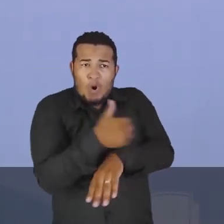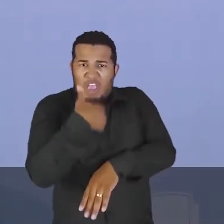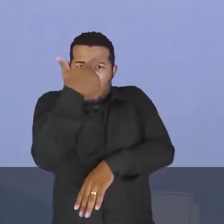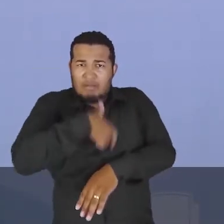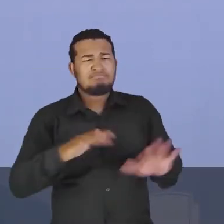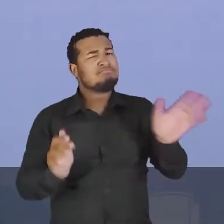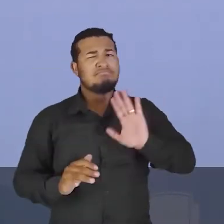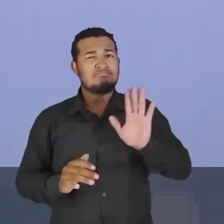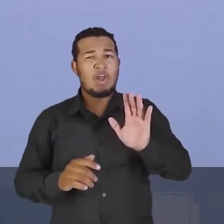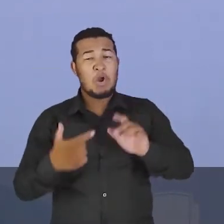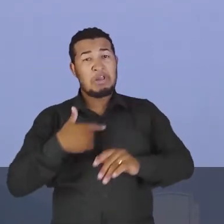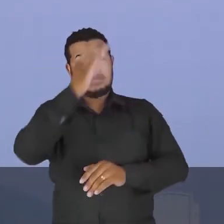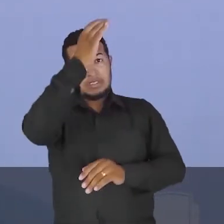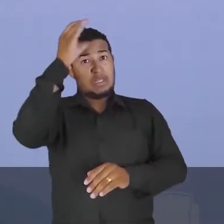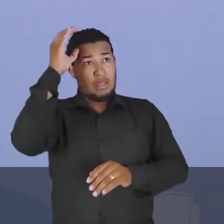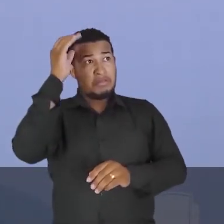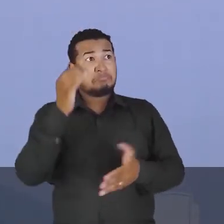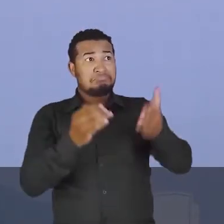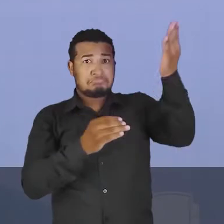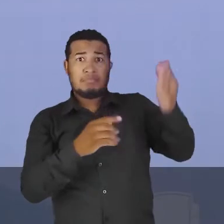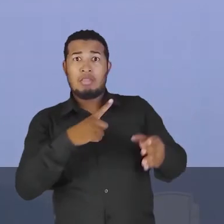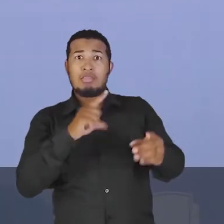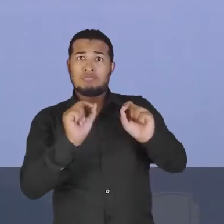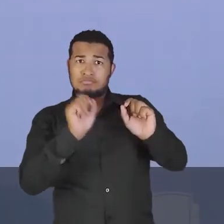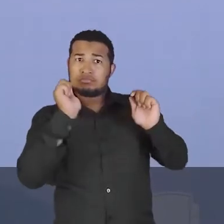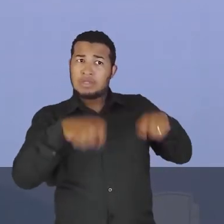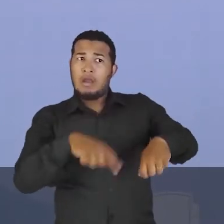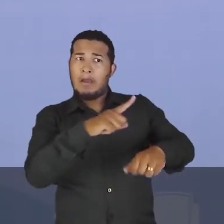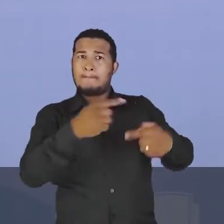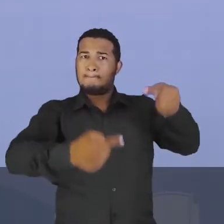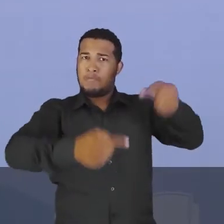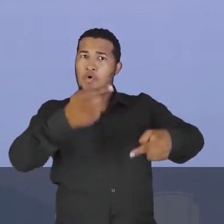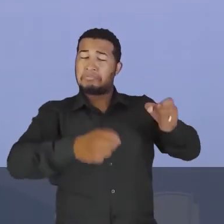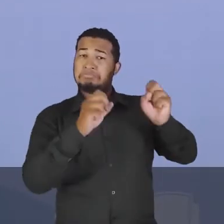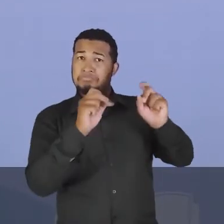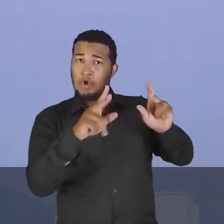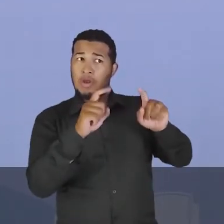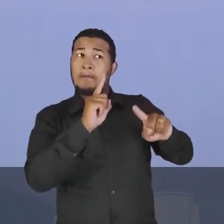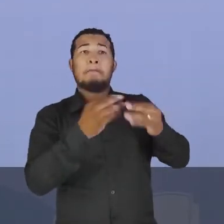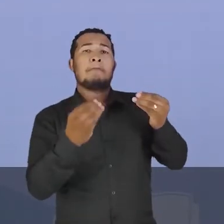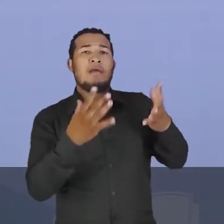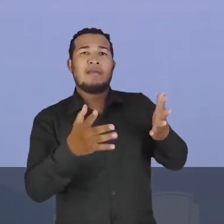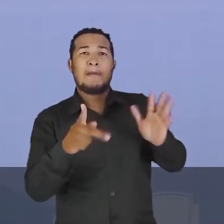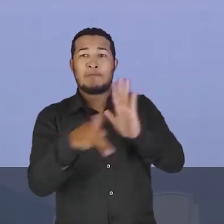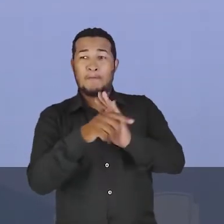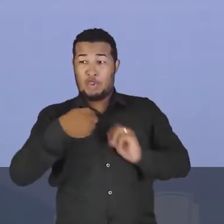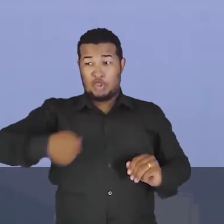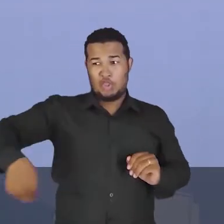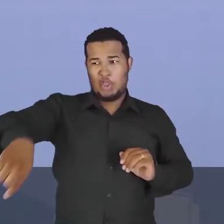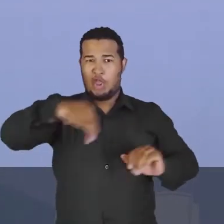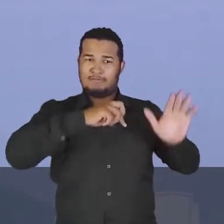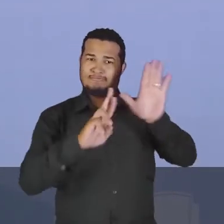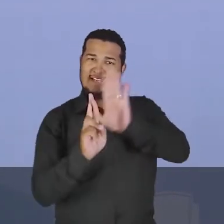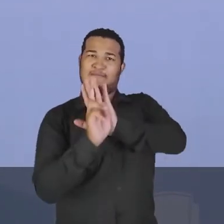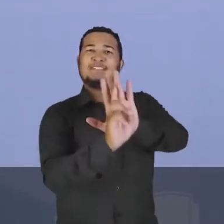pessoas que elas estão ali exercendo o poder político, elas estão exercendo para nos representar. E elas